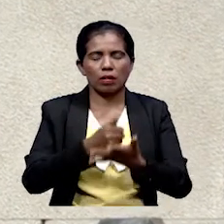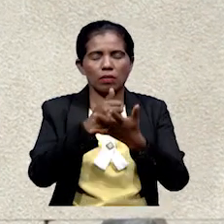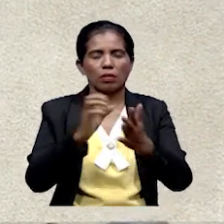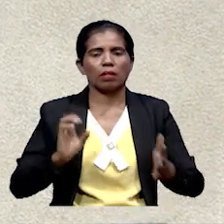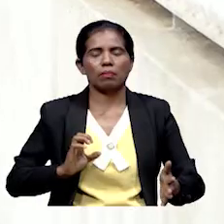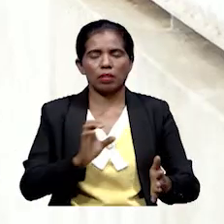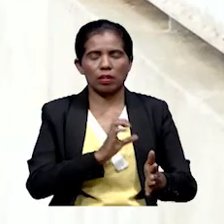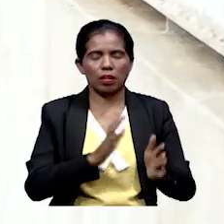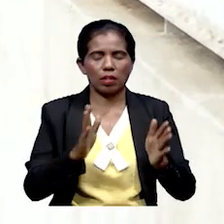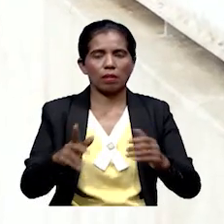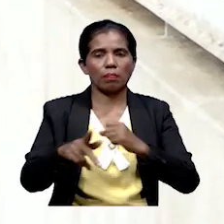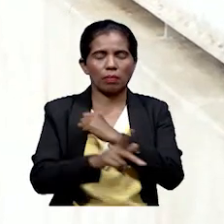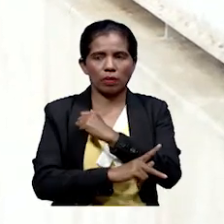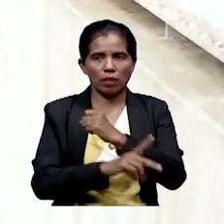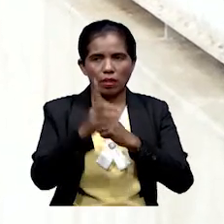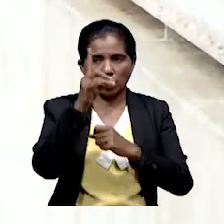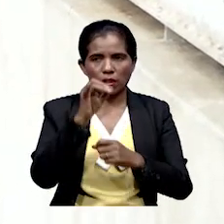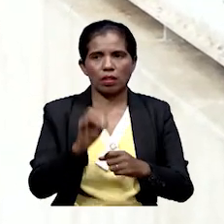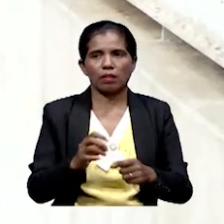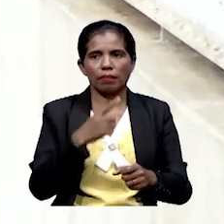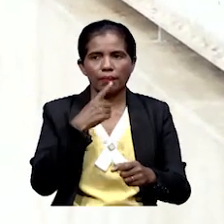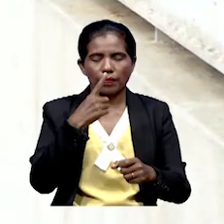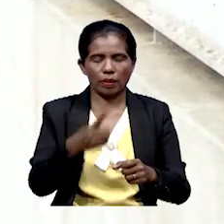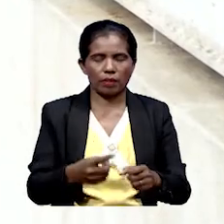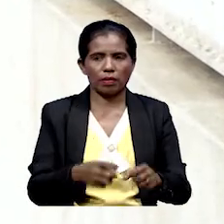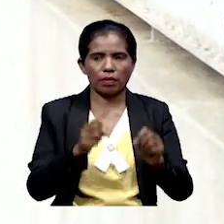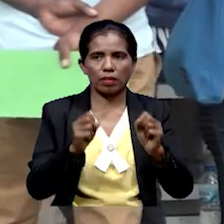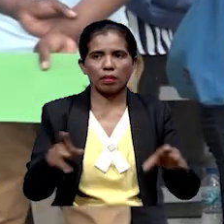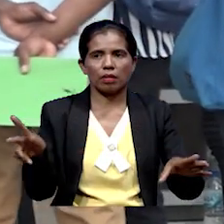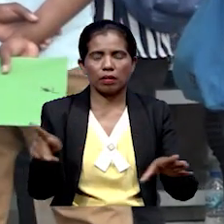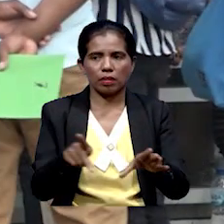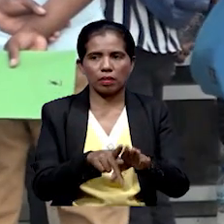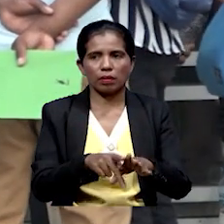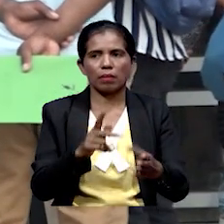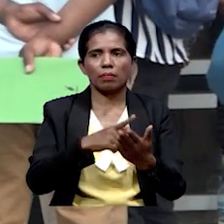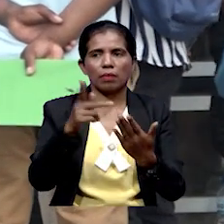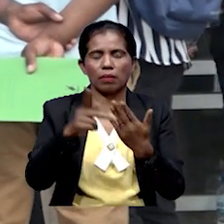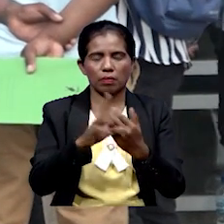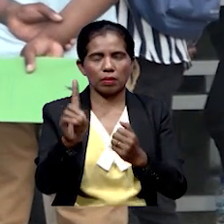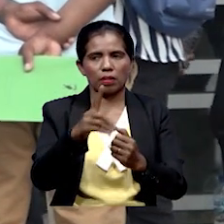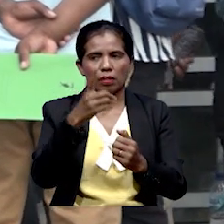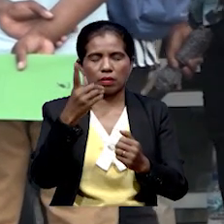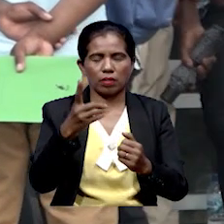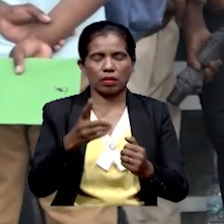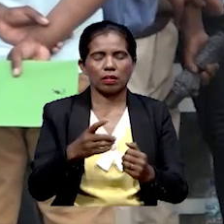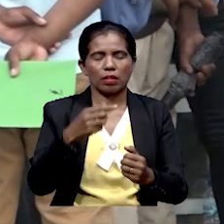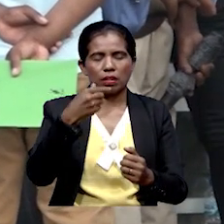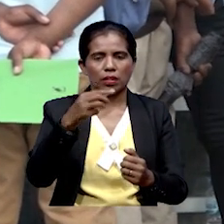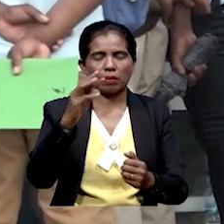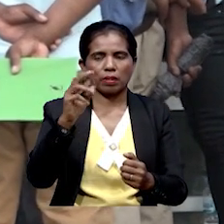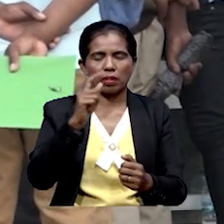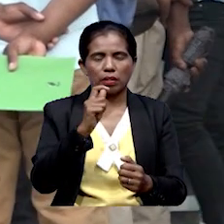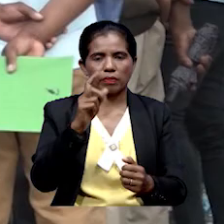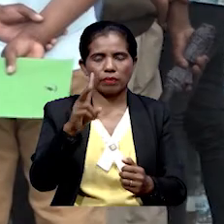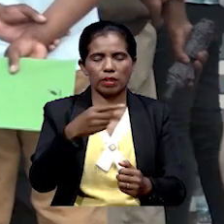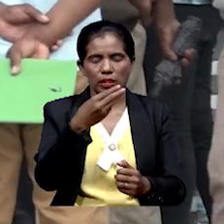Embaixada de Portugal em Dilim. Embaixador de Portugal atetem assunto né, a foi participa e a programa da Derek Manek e Estúdio 2 de GMTV quinta-feira